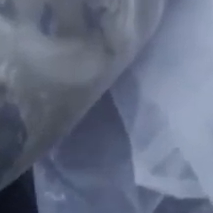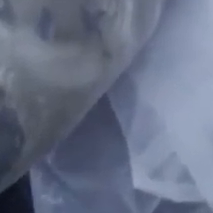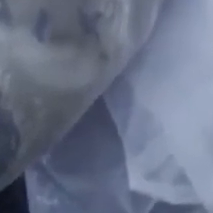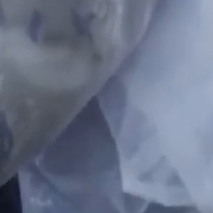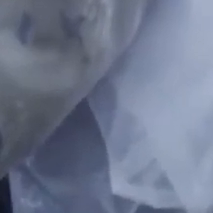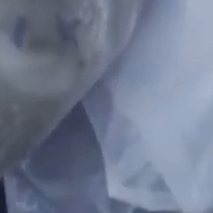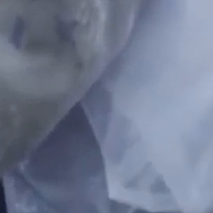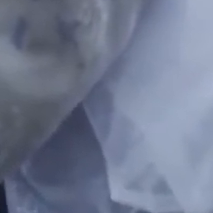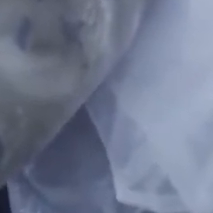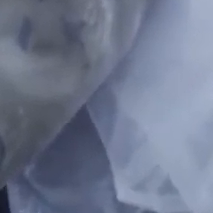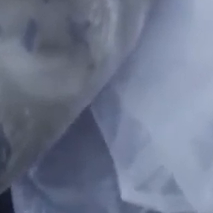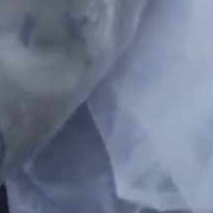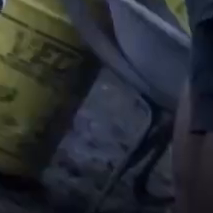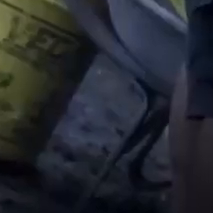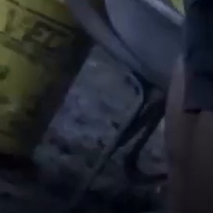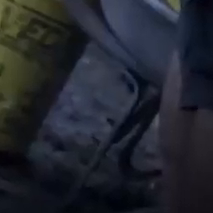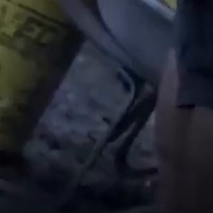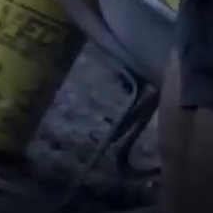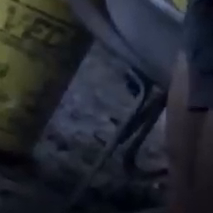Bichinha.